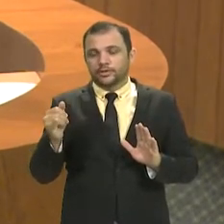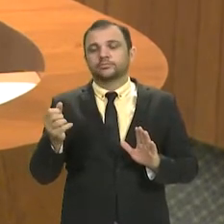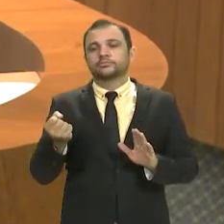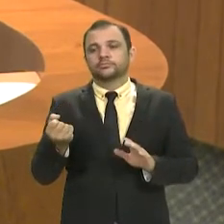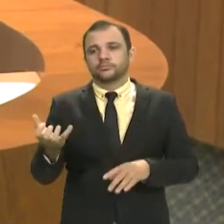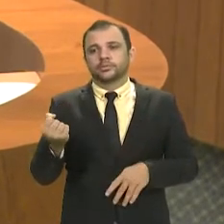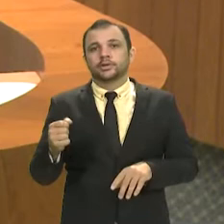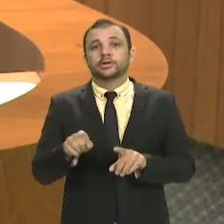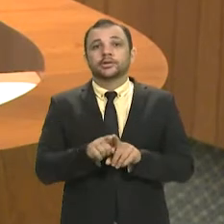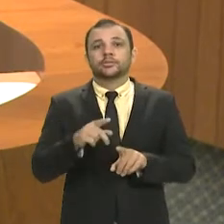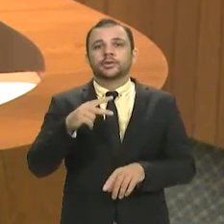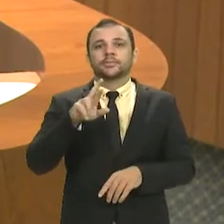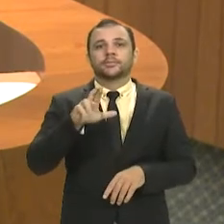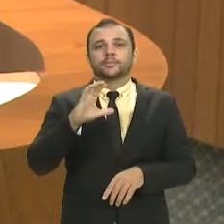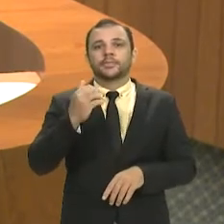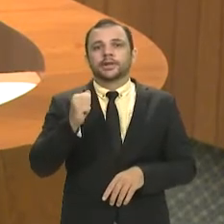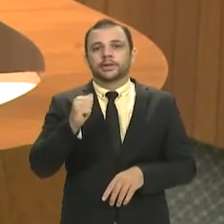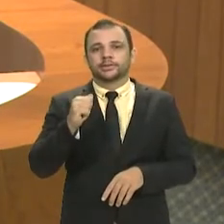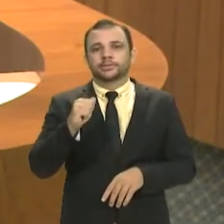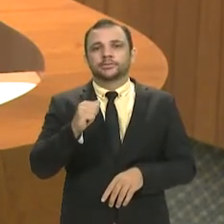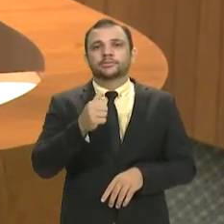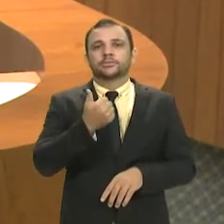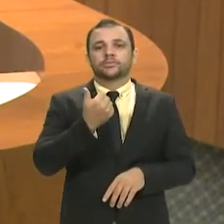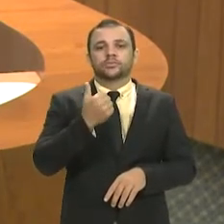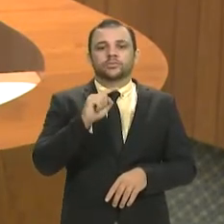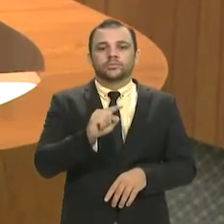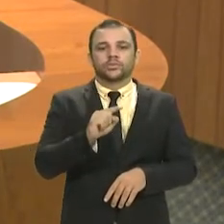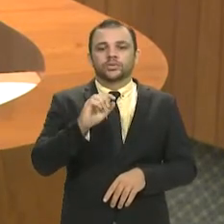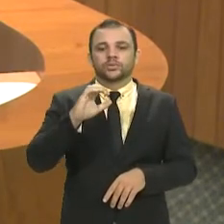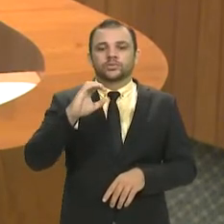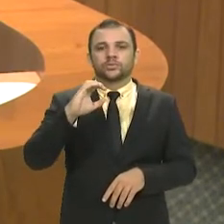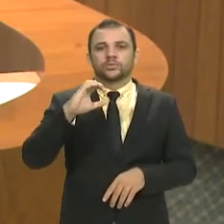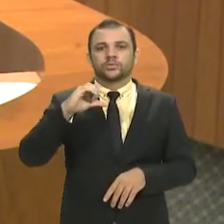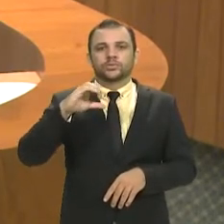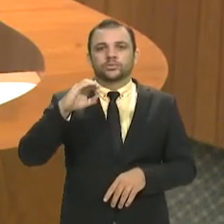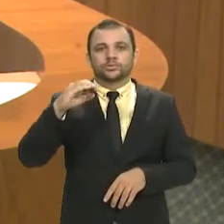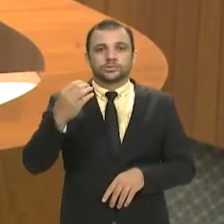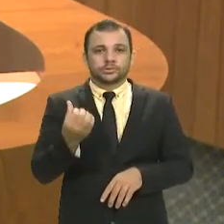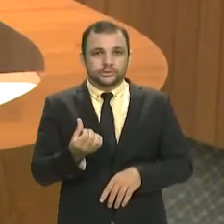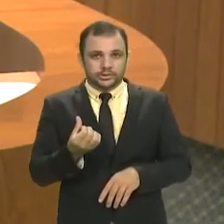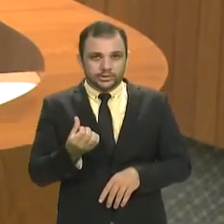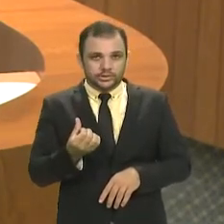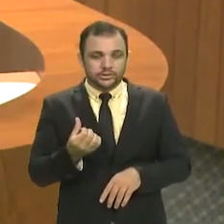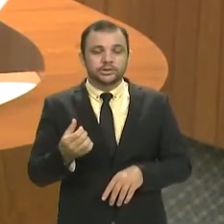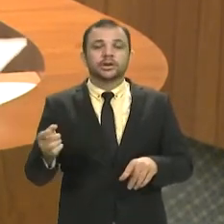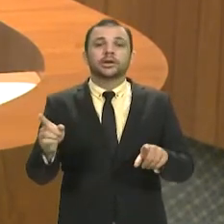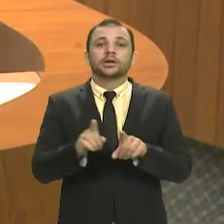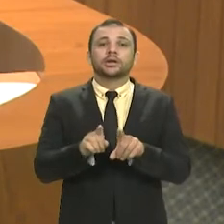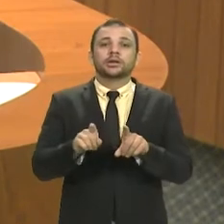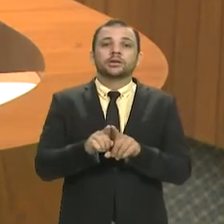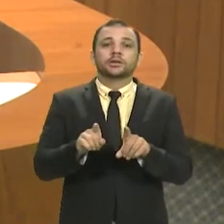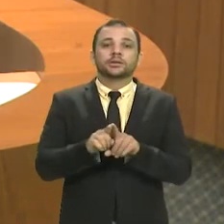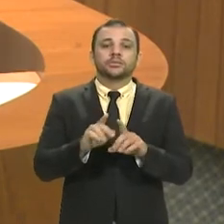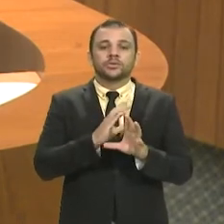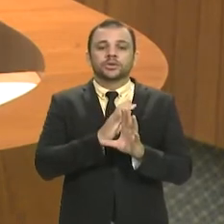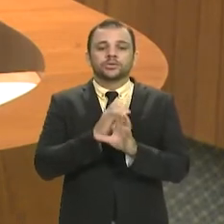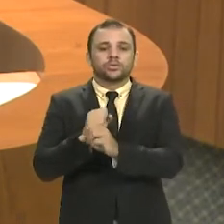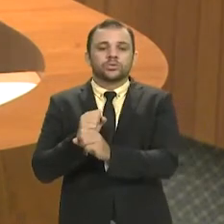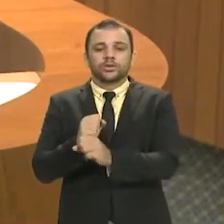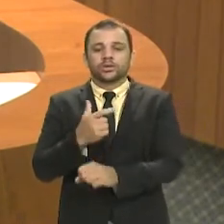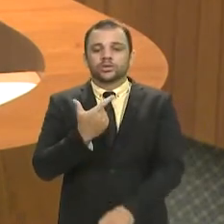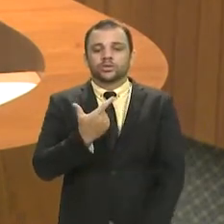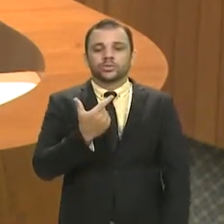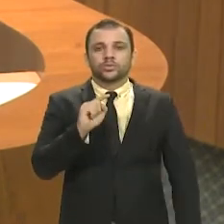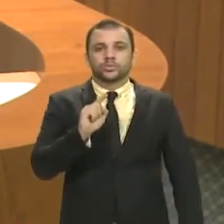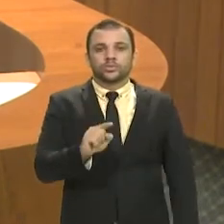de 1.906 de 2022 para 2023 e um total de 2.040. Então, só